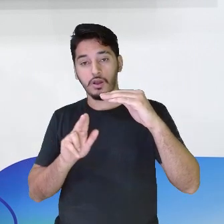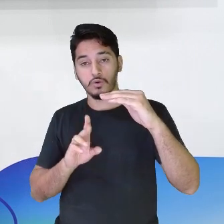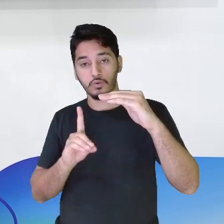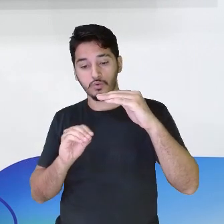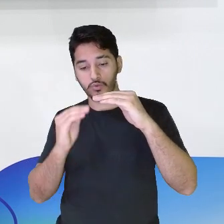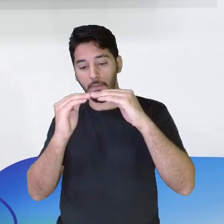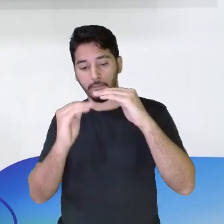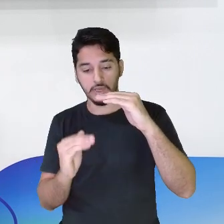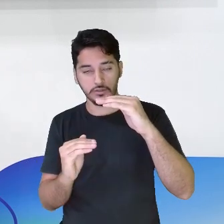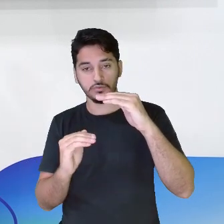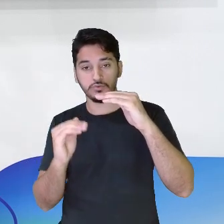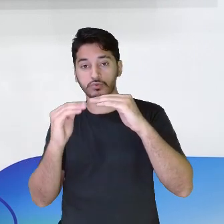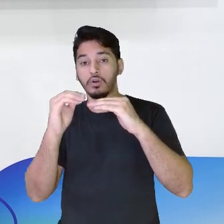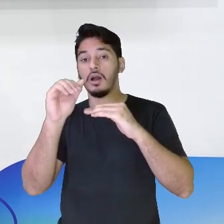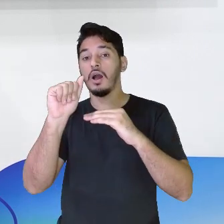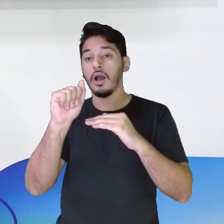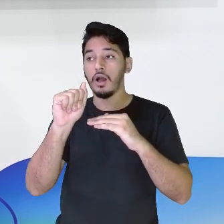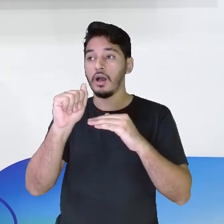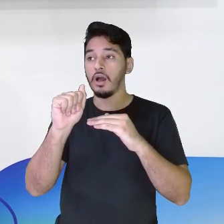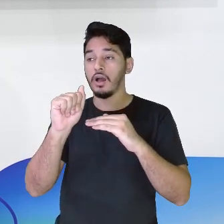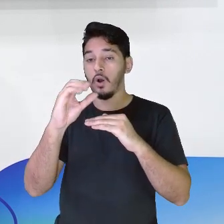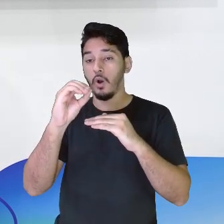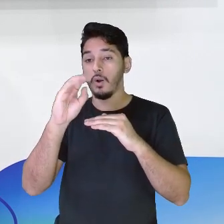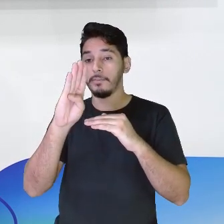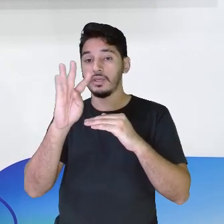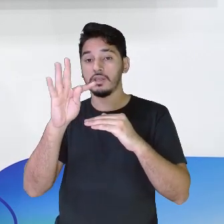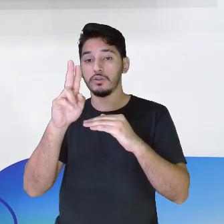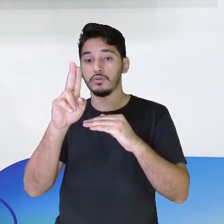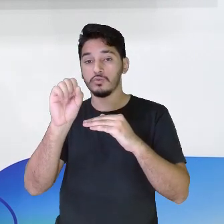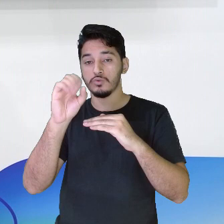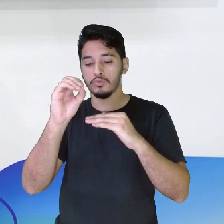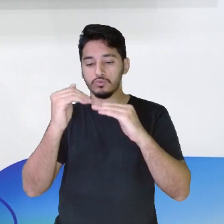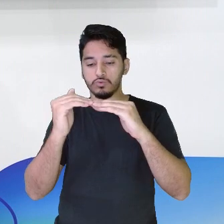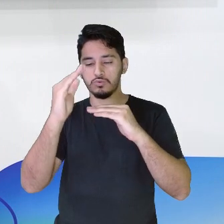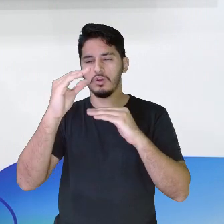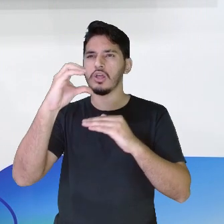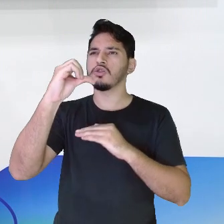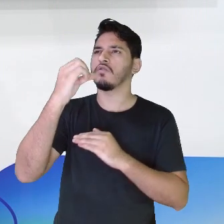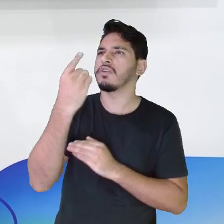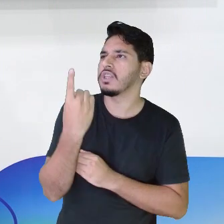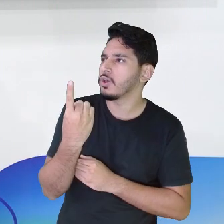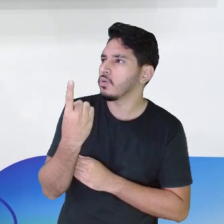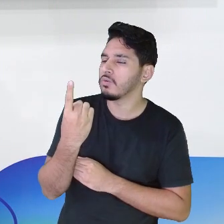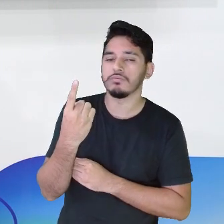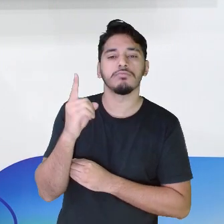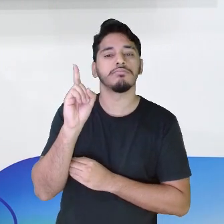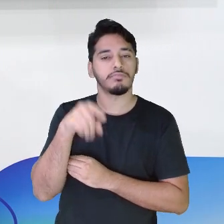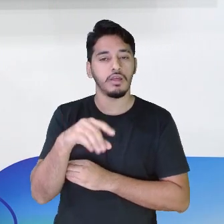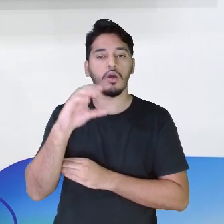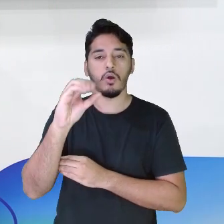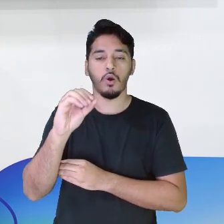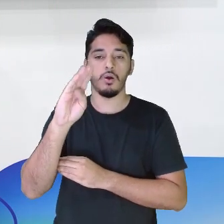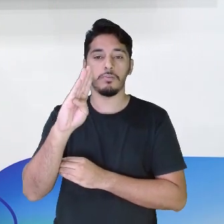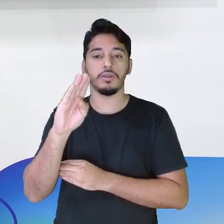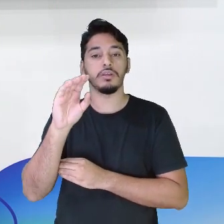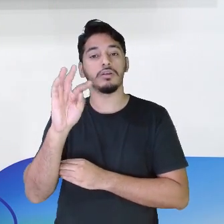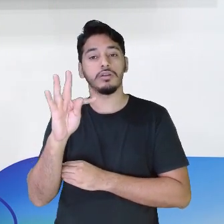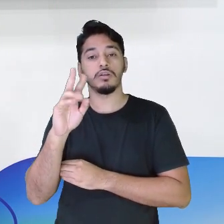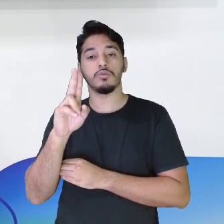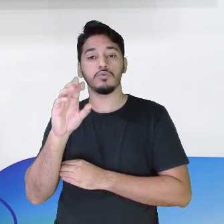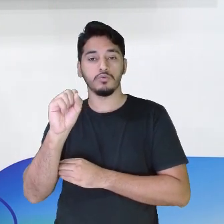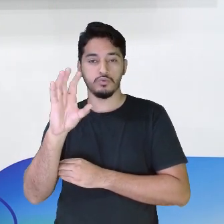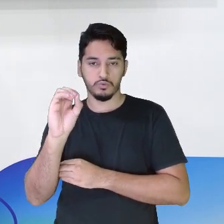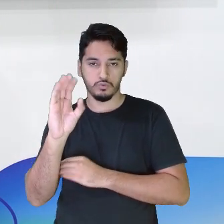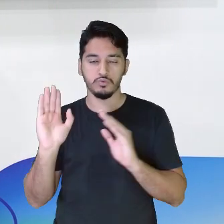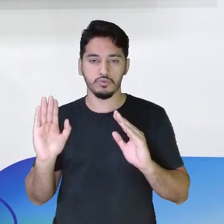ângulo obtuso ele tem mais que 90 graus. 91 graus, professora. Ângulo obtuso,